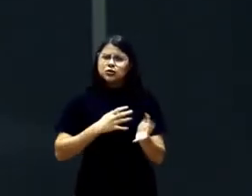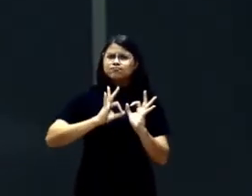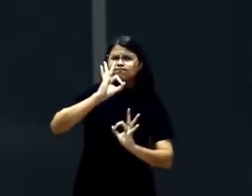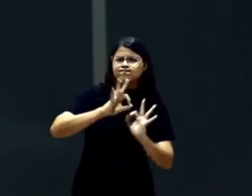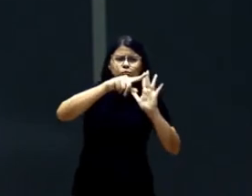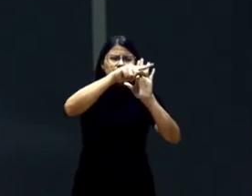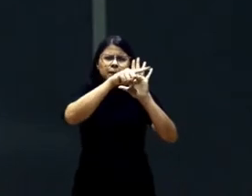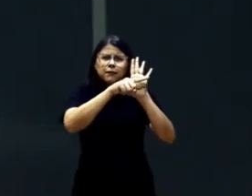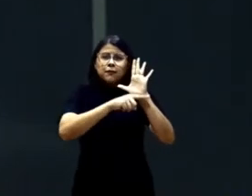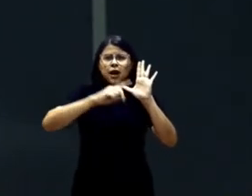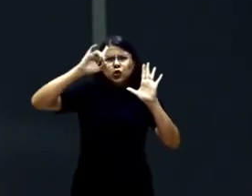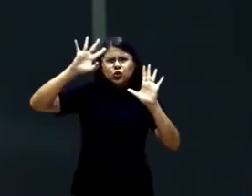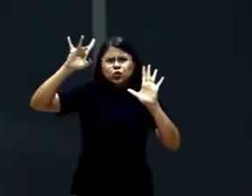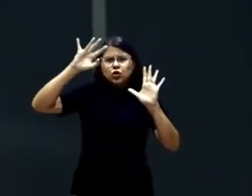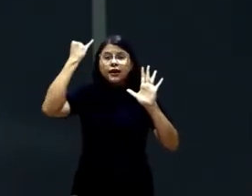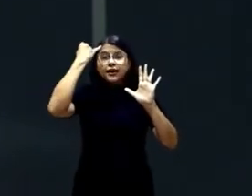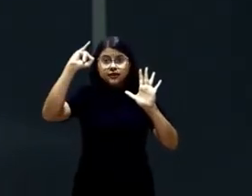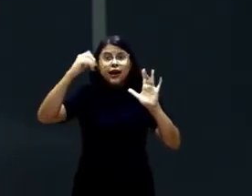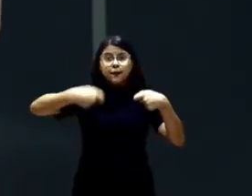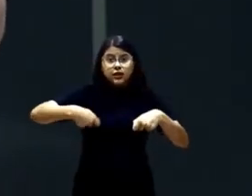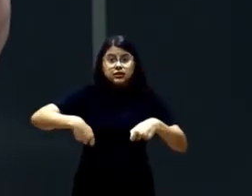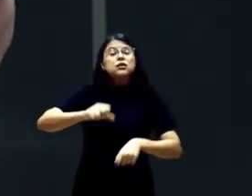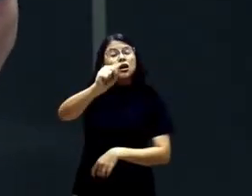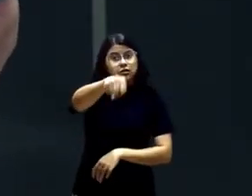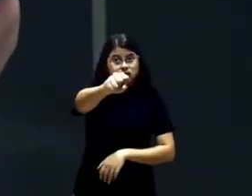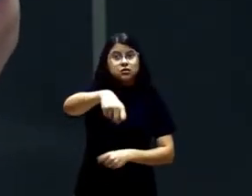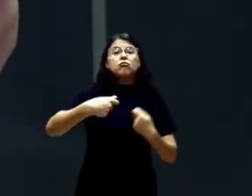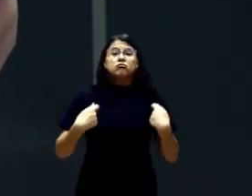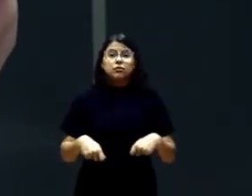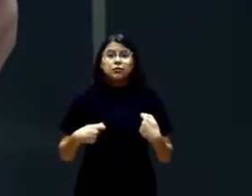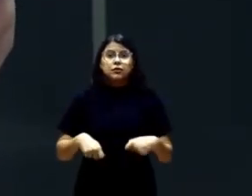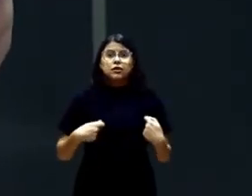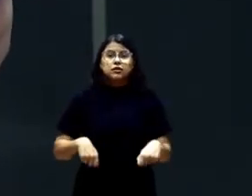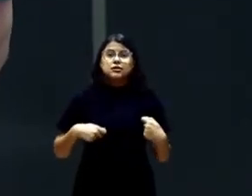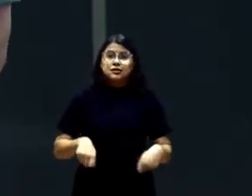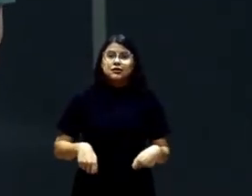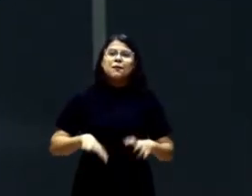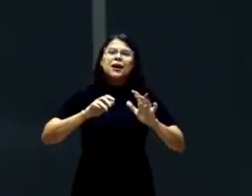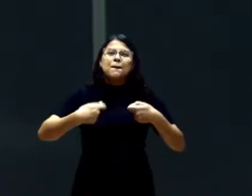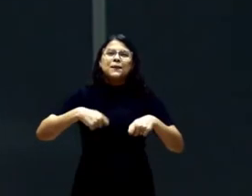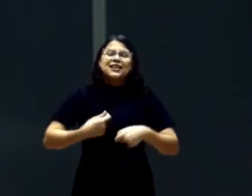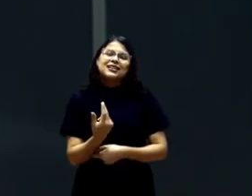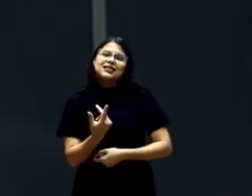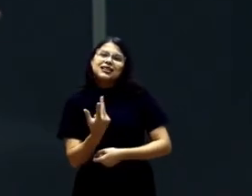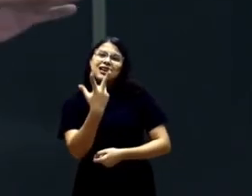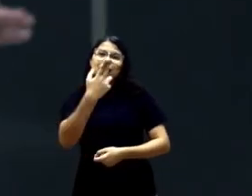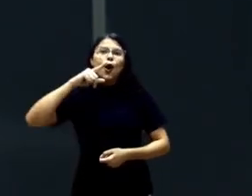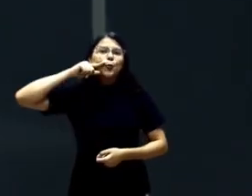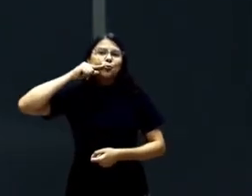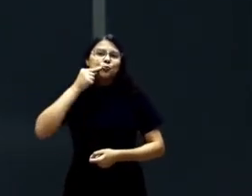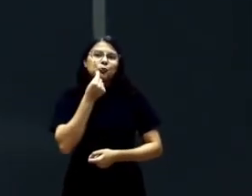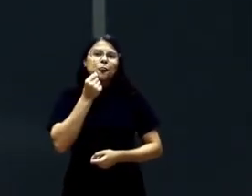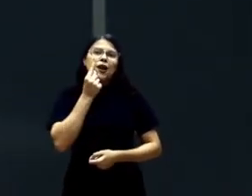feitos. Mas entenda que os nossos planos têm que ser feitos a lápis. Porque qualquer